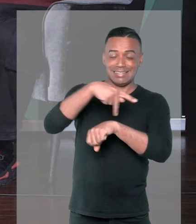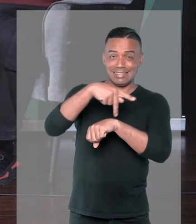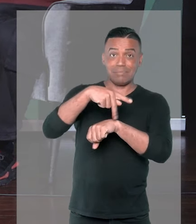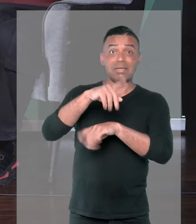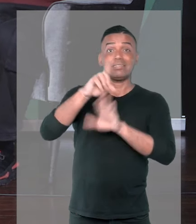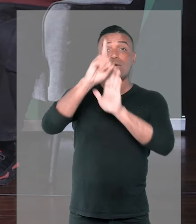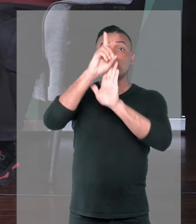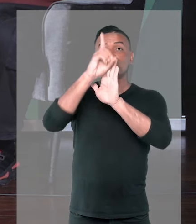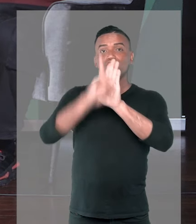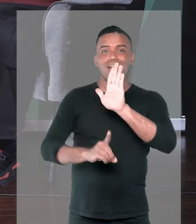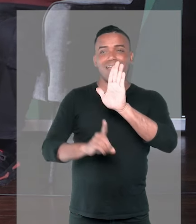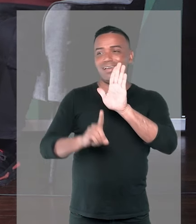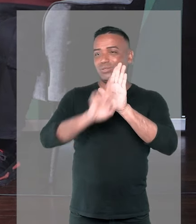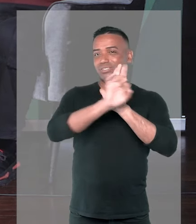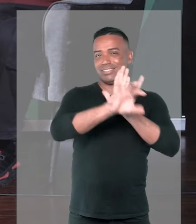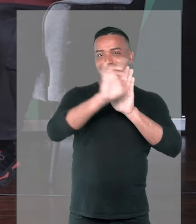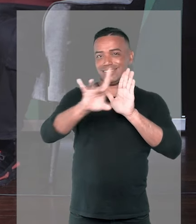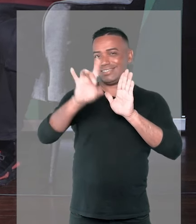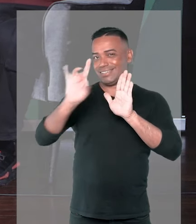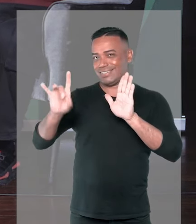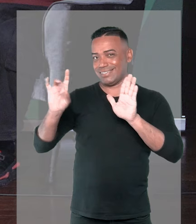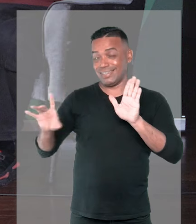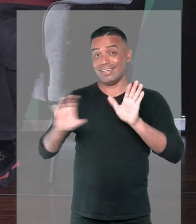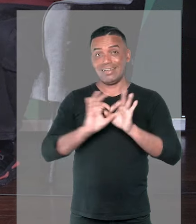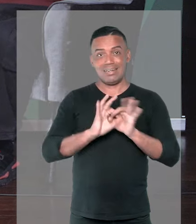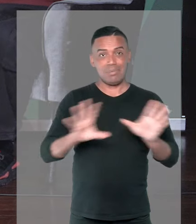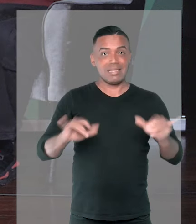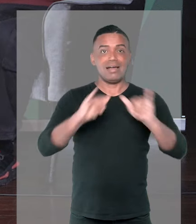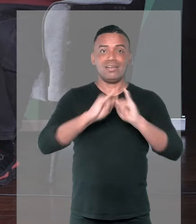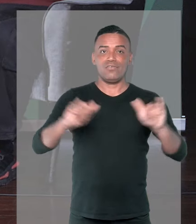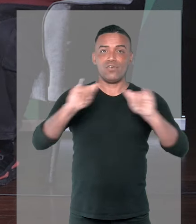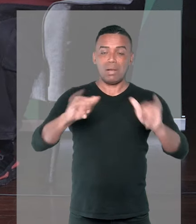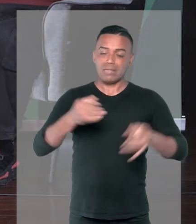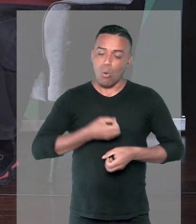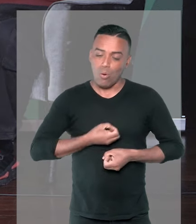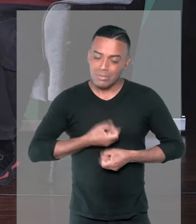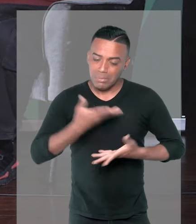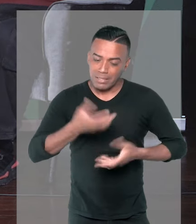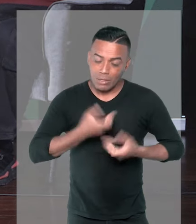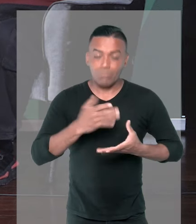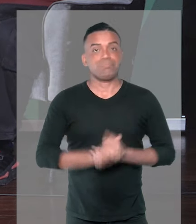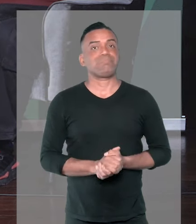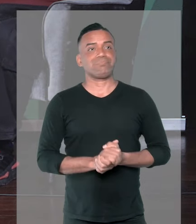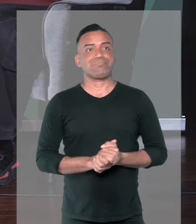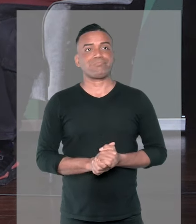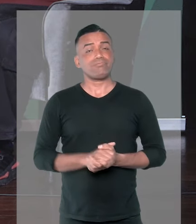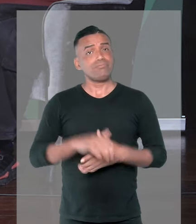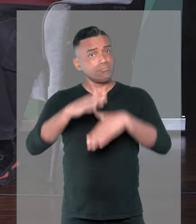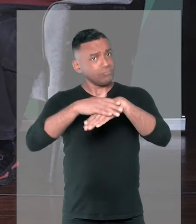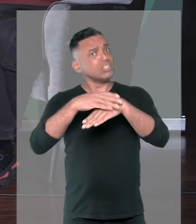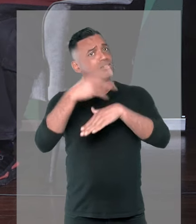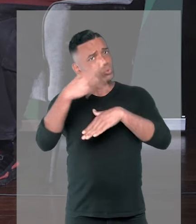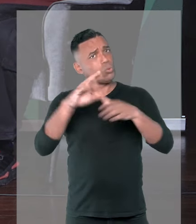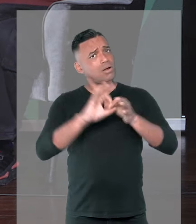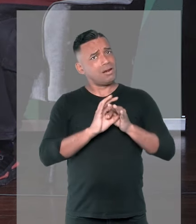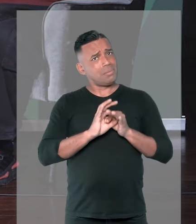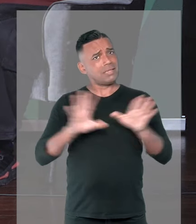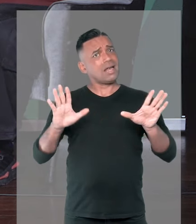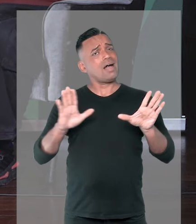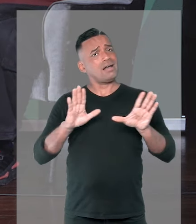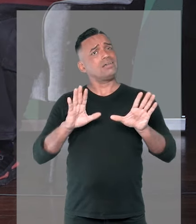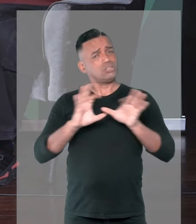um direito individual e coletivo a liberdade de informação e expressão por exemplo e a sua liberdade do ponto de vista da sua